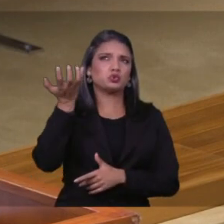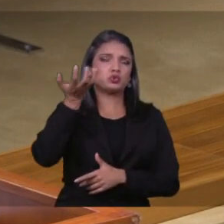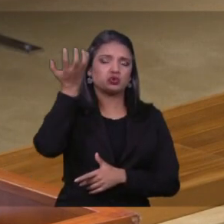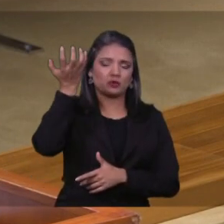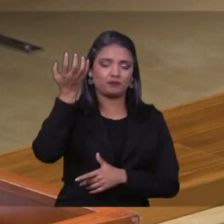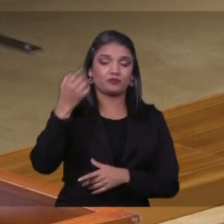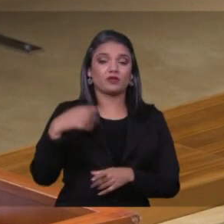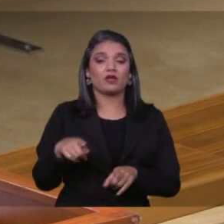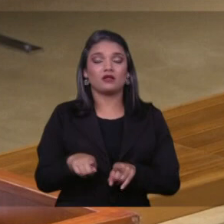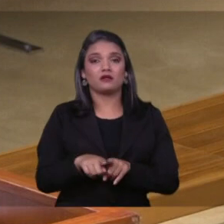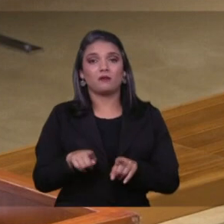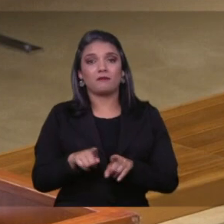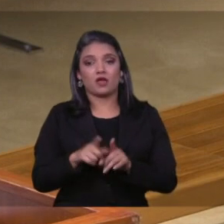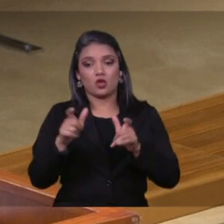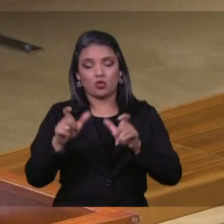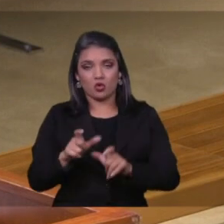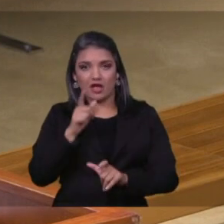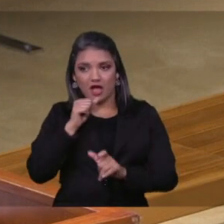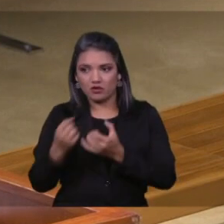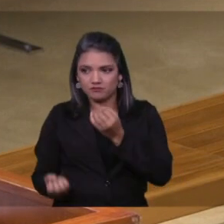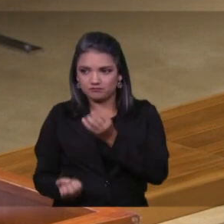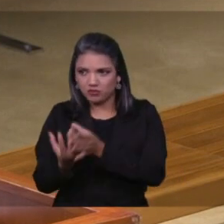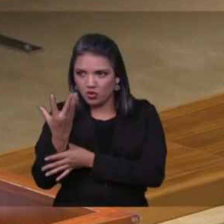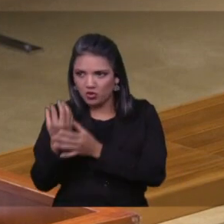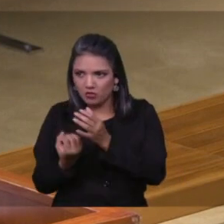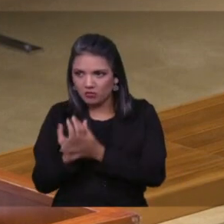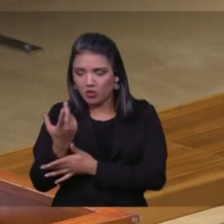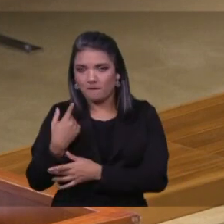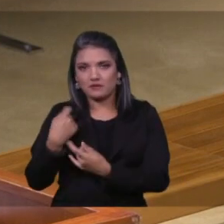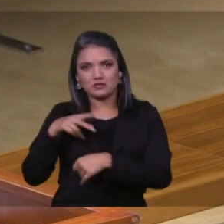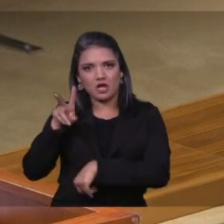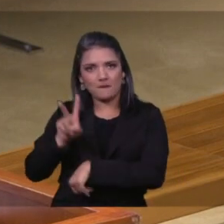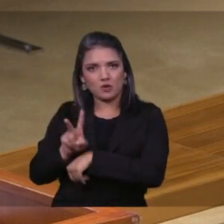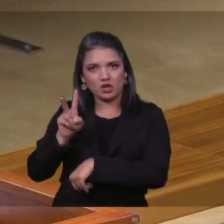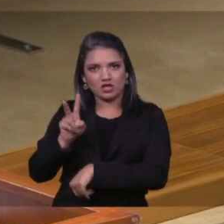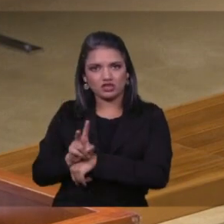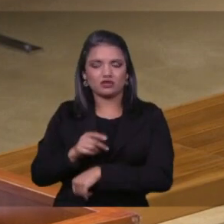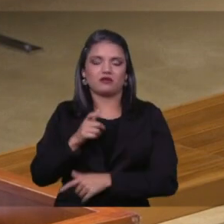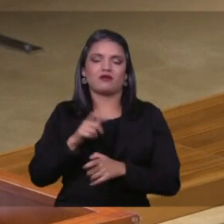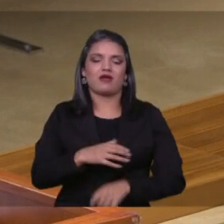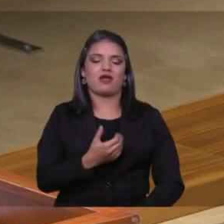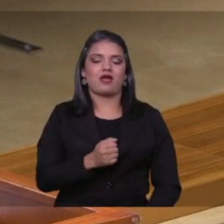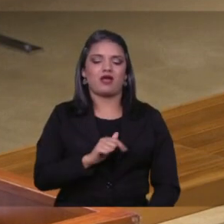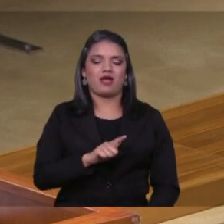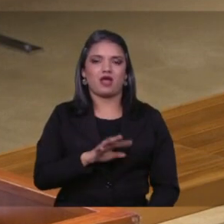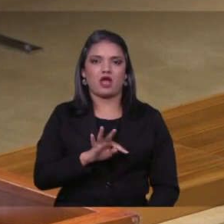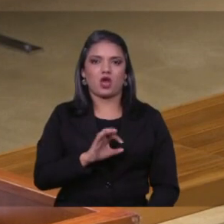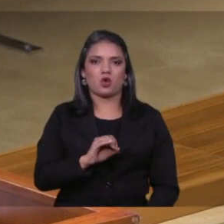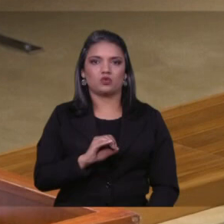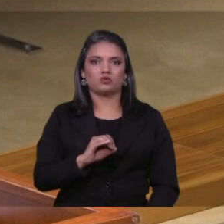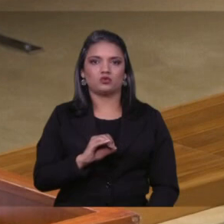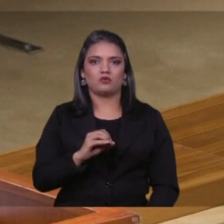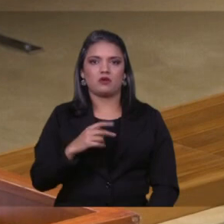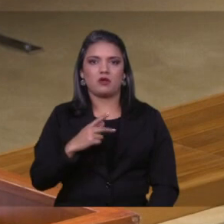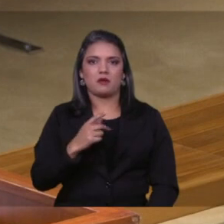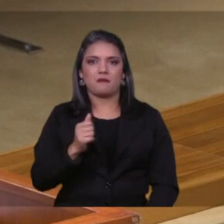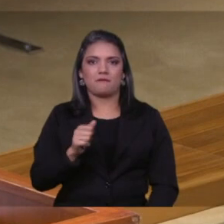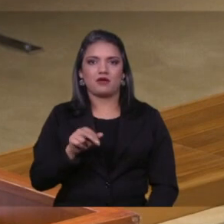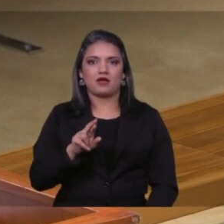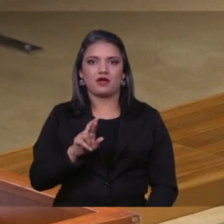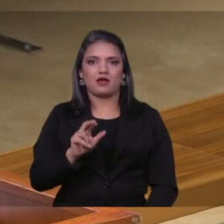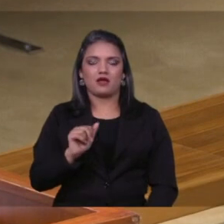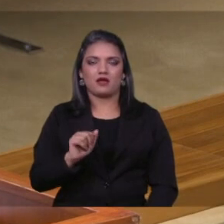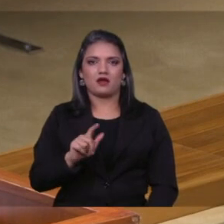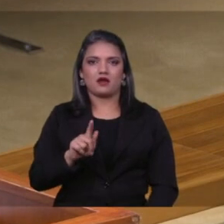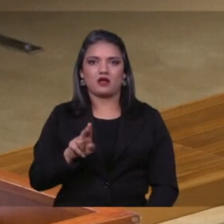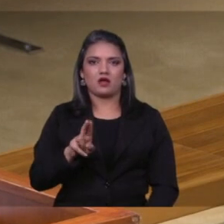nascentes que formam a planície inundável do Pantanal, o Alto Paraguai, no tema relativo à mineração e no da proteção